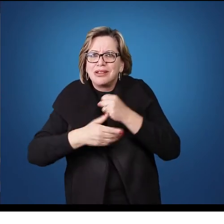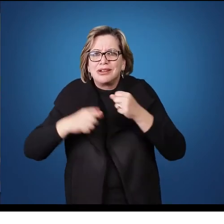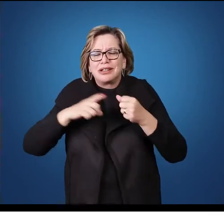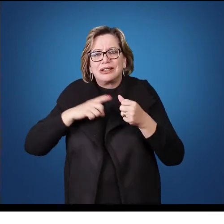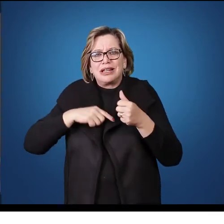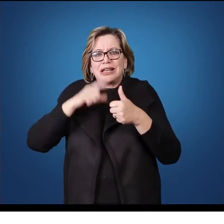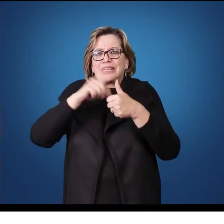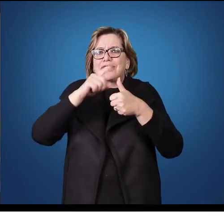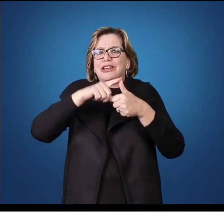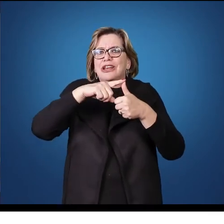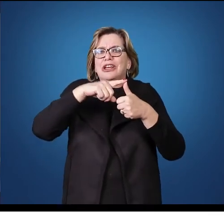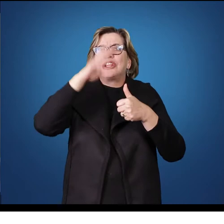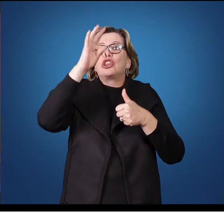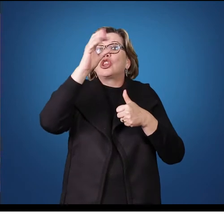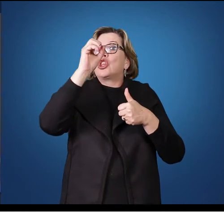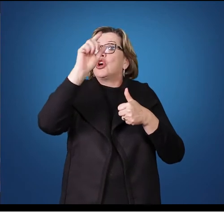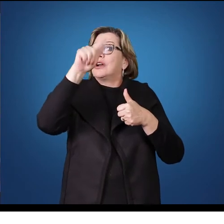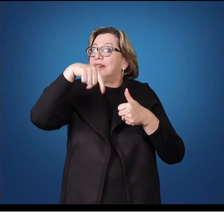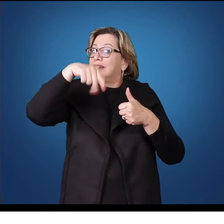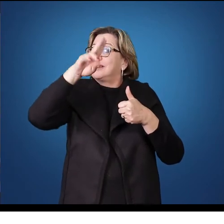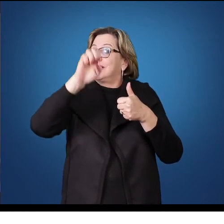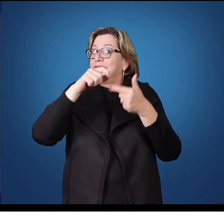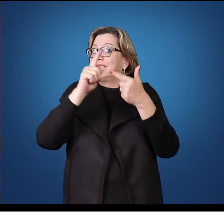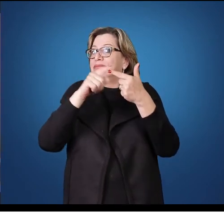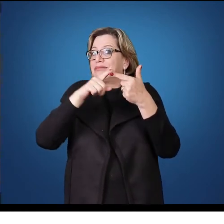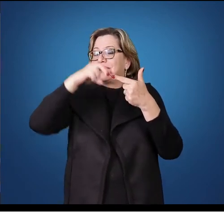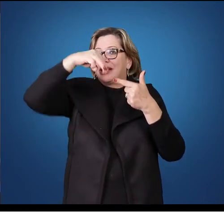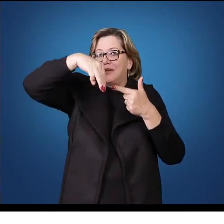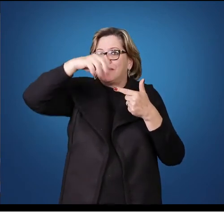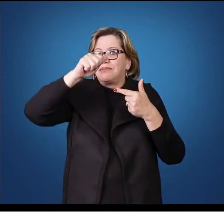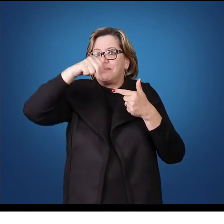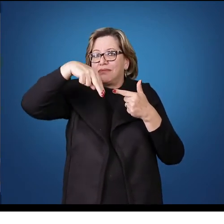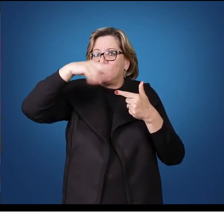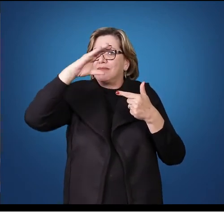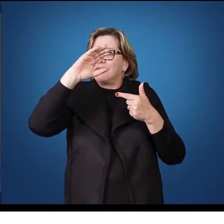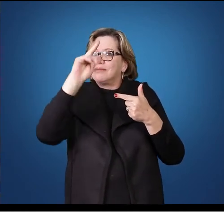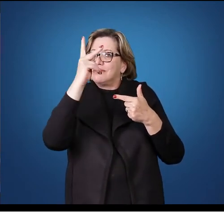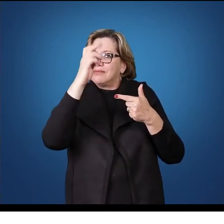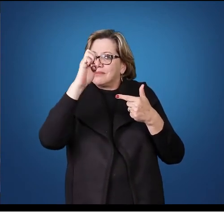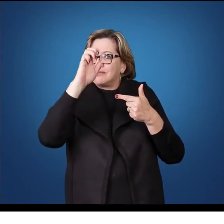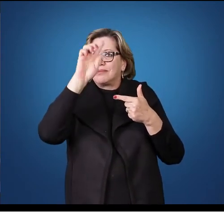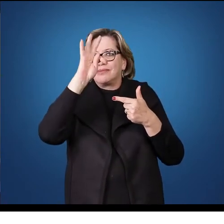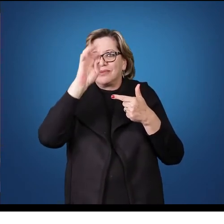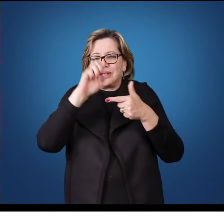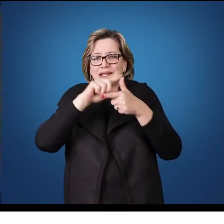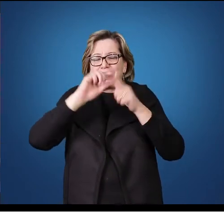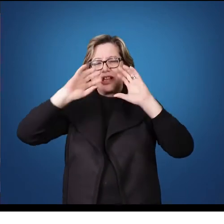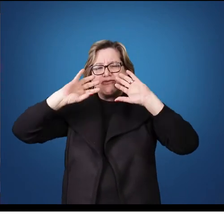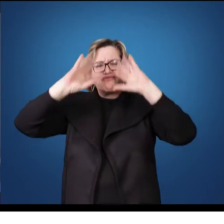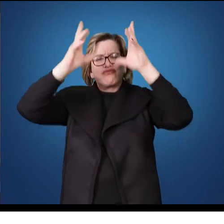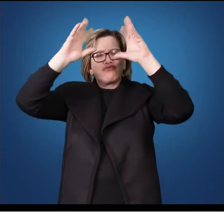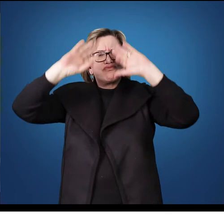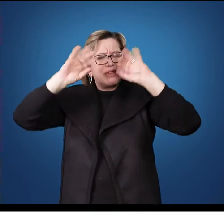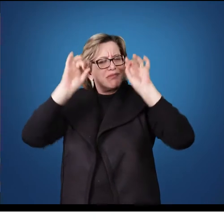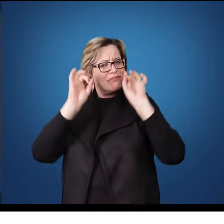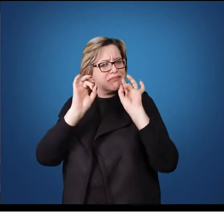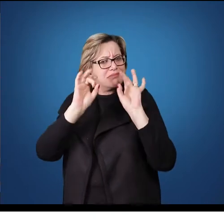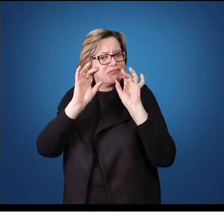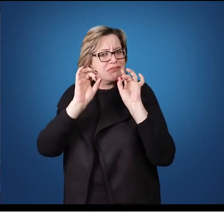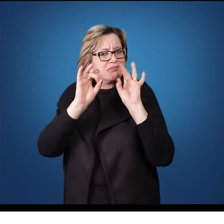é o toque e a manchete. Então, como fundamento, iniciaremos pelo toque, e o toque tem uma movimentação muito específica